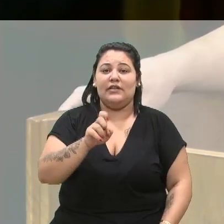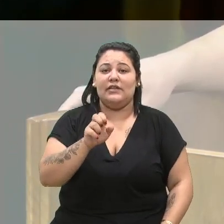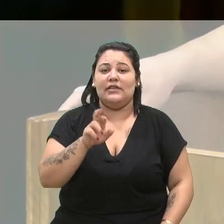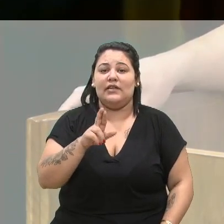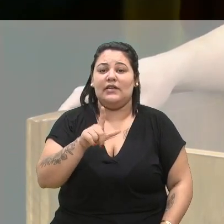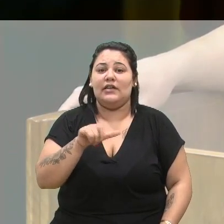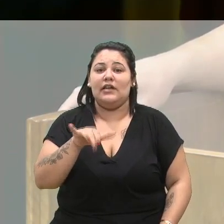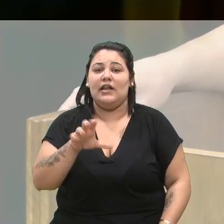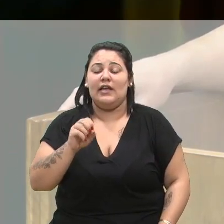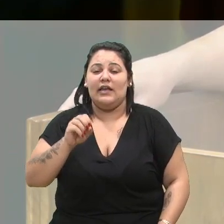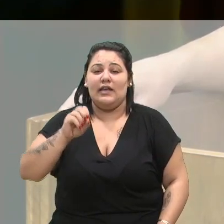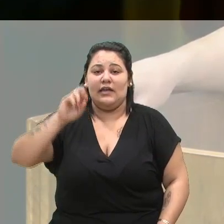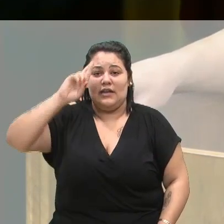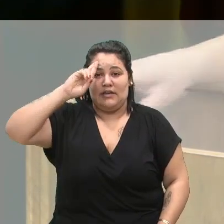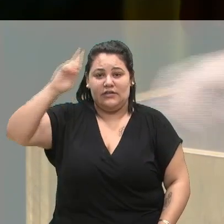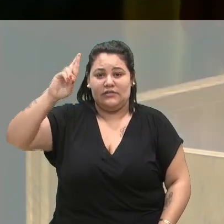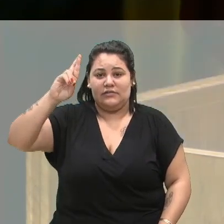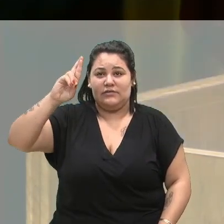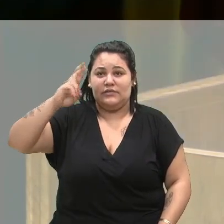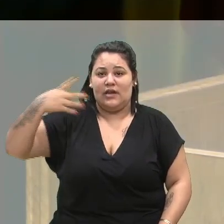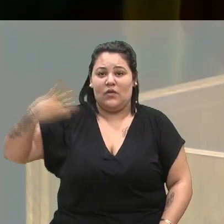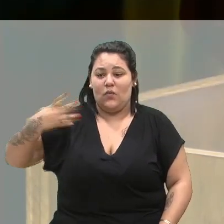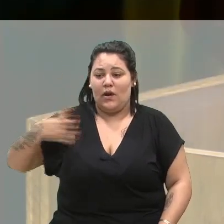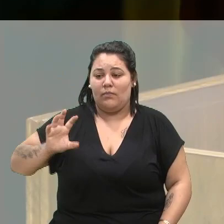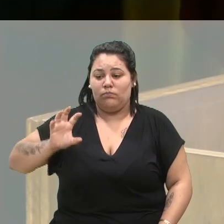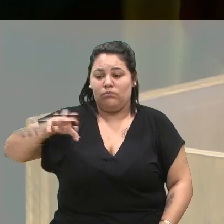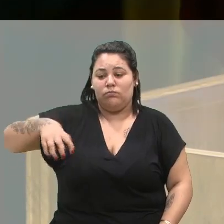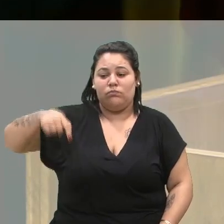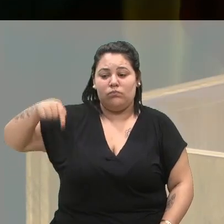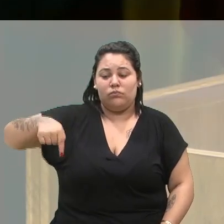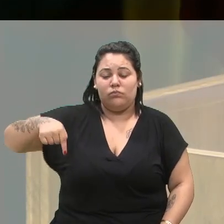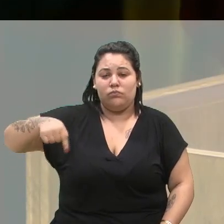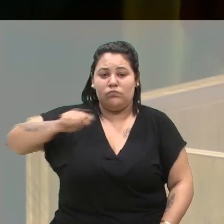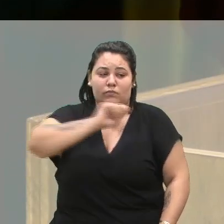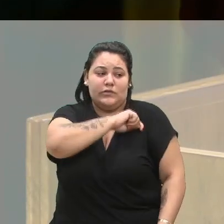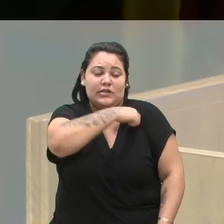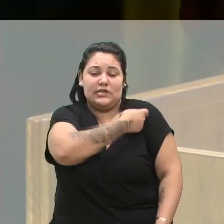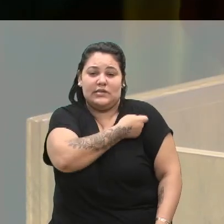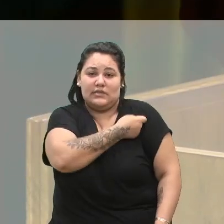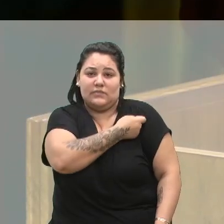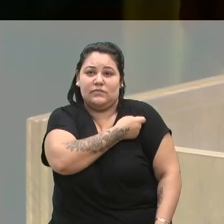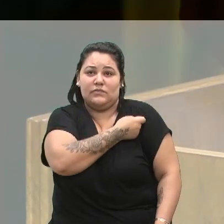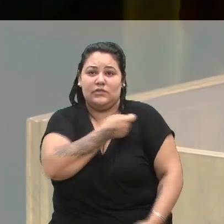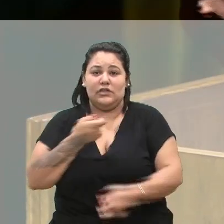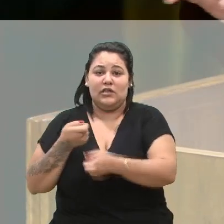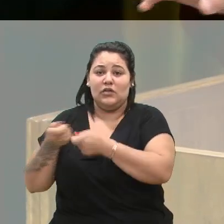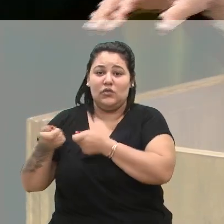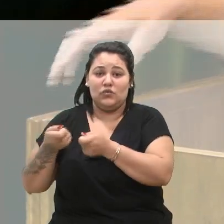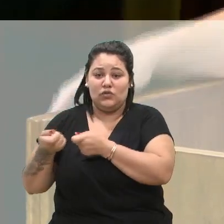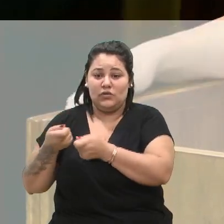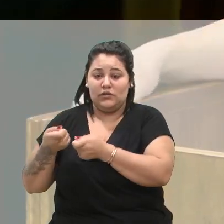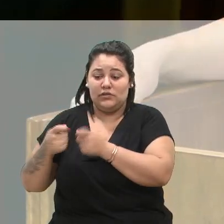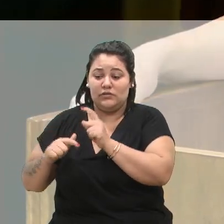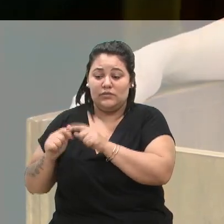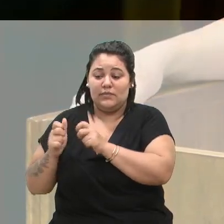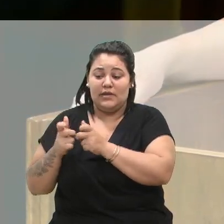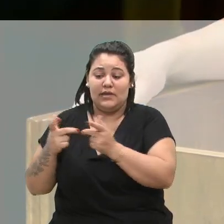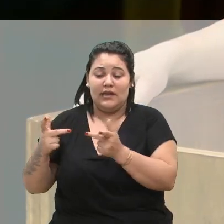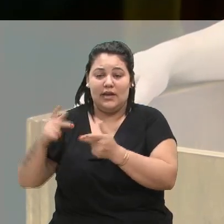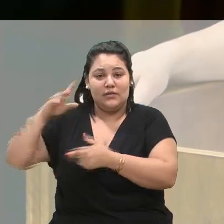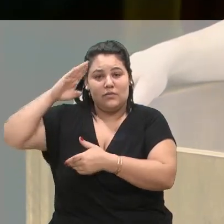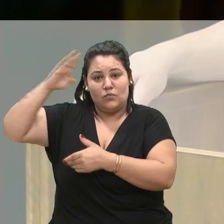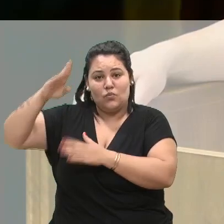era o encarregado do patrimônio da 4ª sessão, na sessão de fiscalização e controle dos materiais do